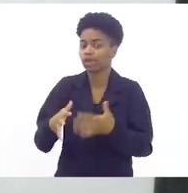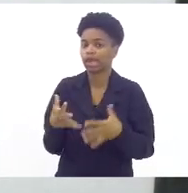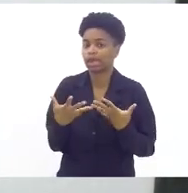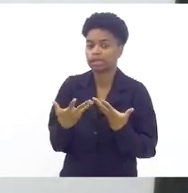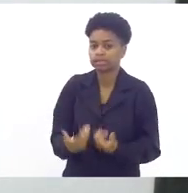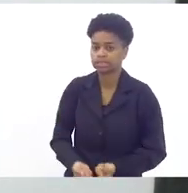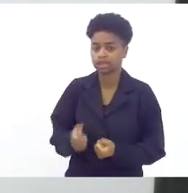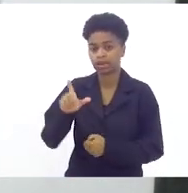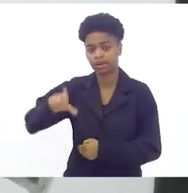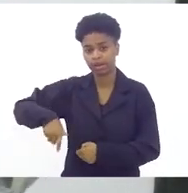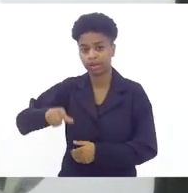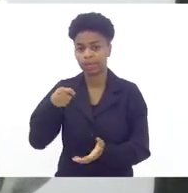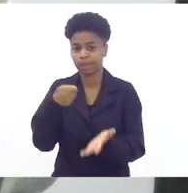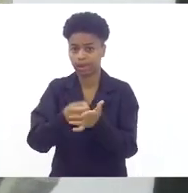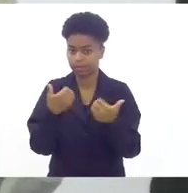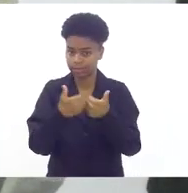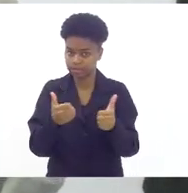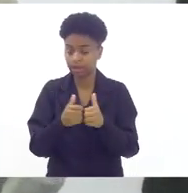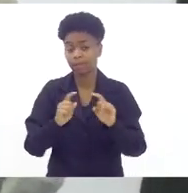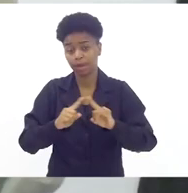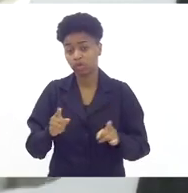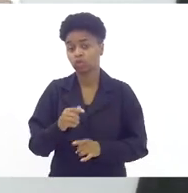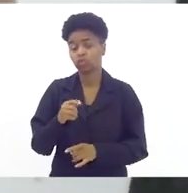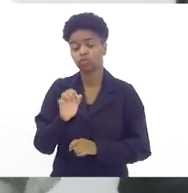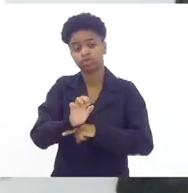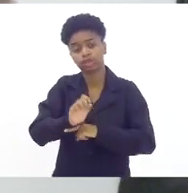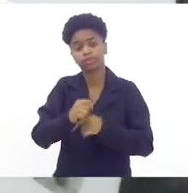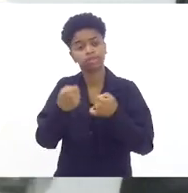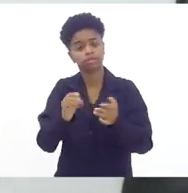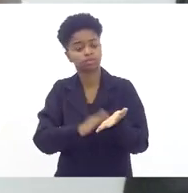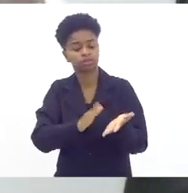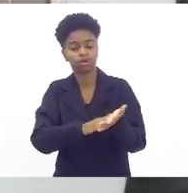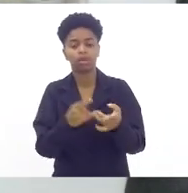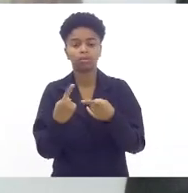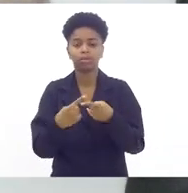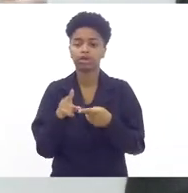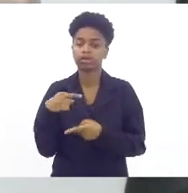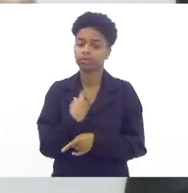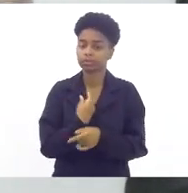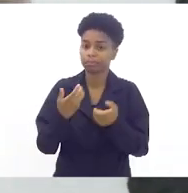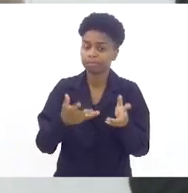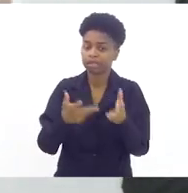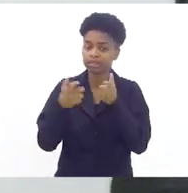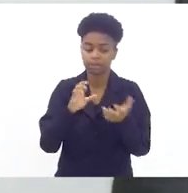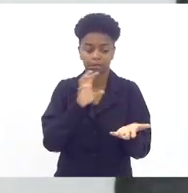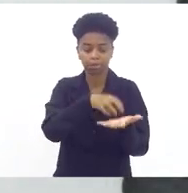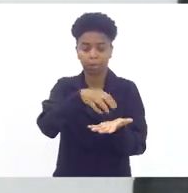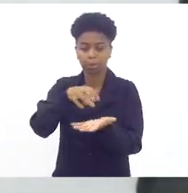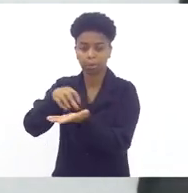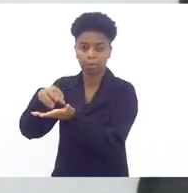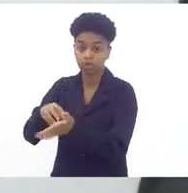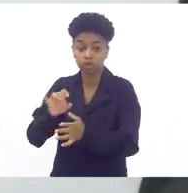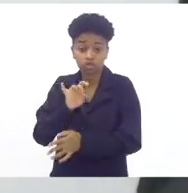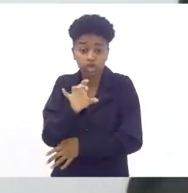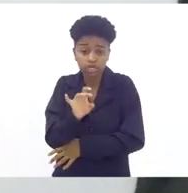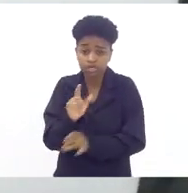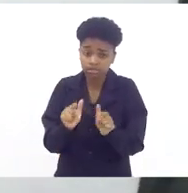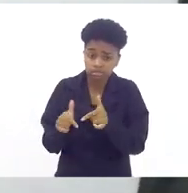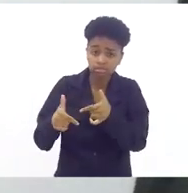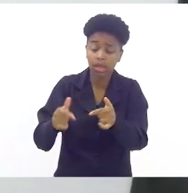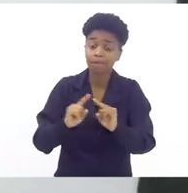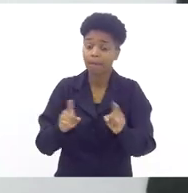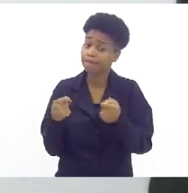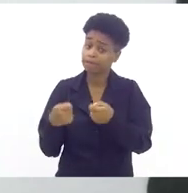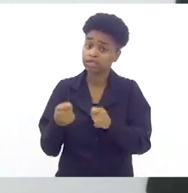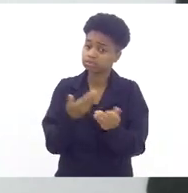e o Estado tem que cobrar tem que ser proativo a gente tem visto uma cobrança muito das unidades isoladamente é isso tem que